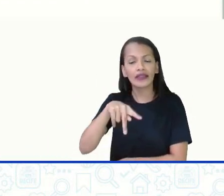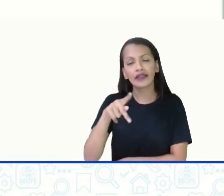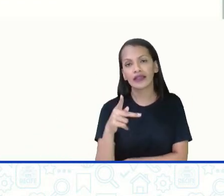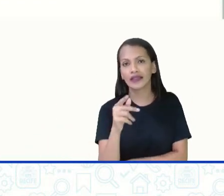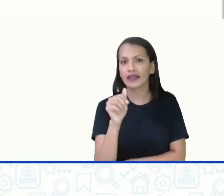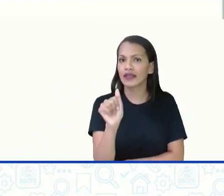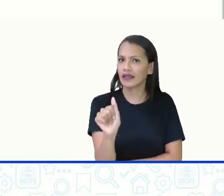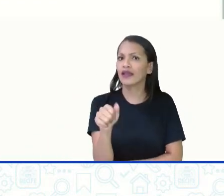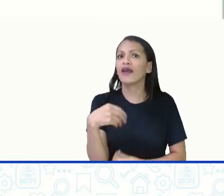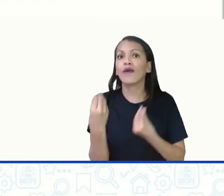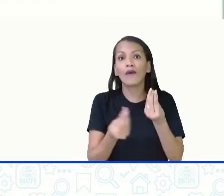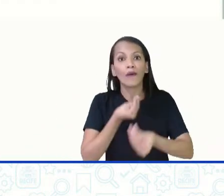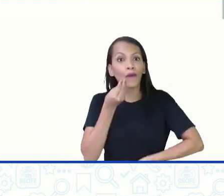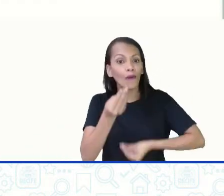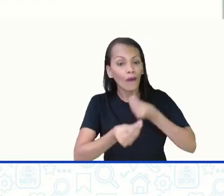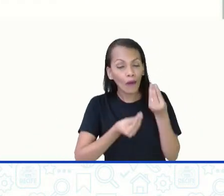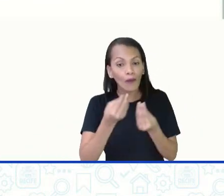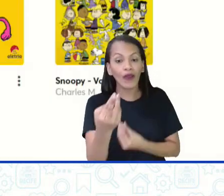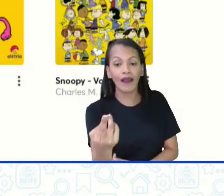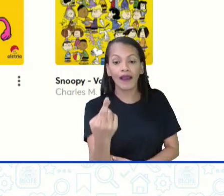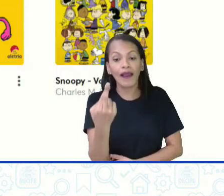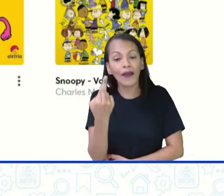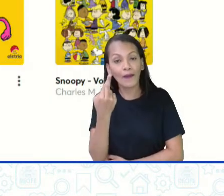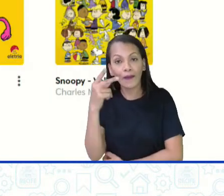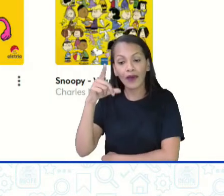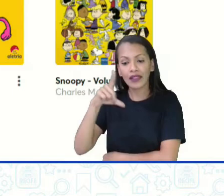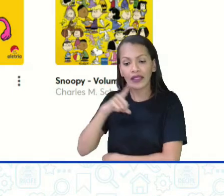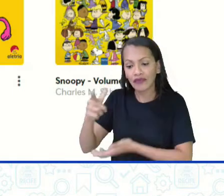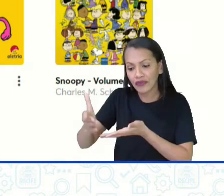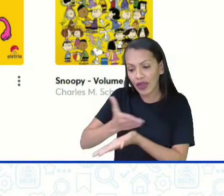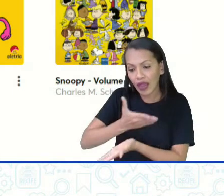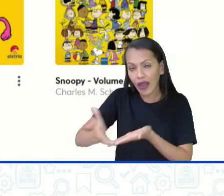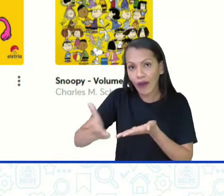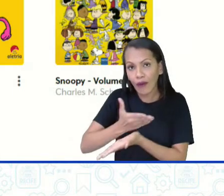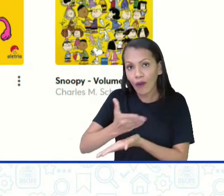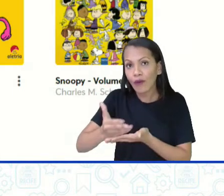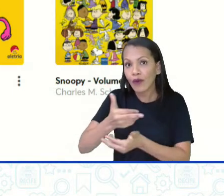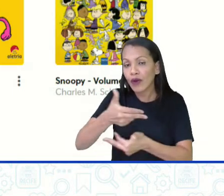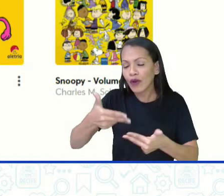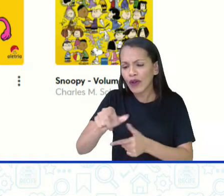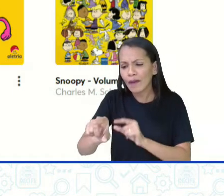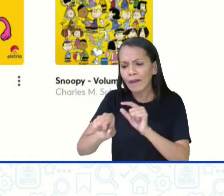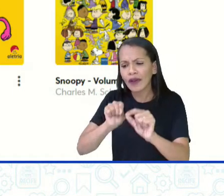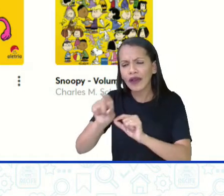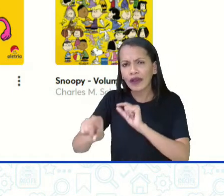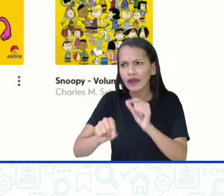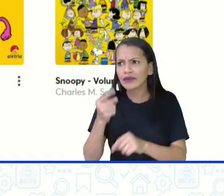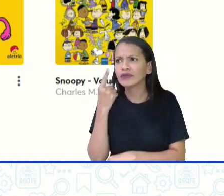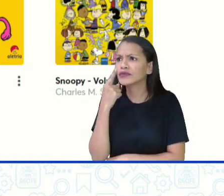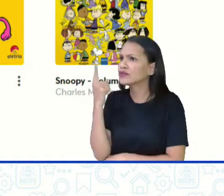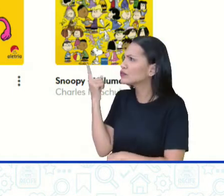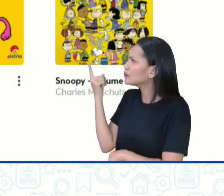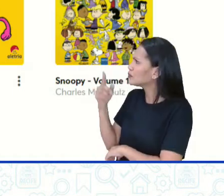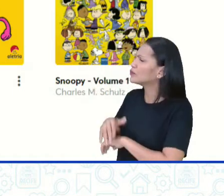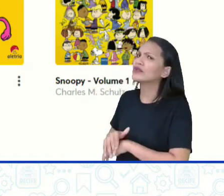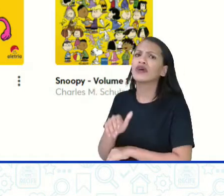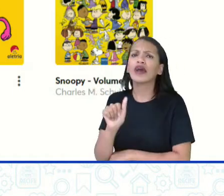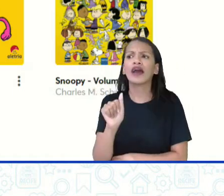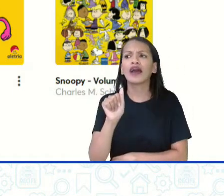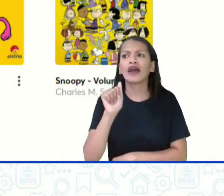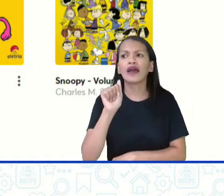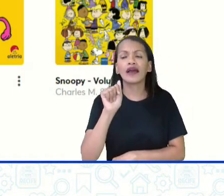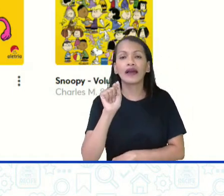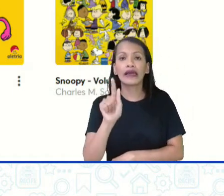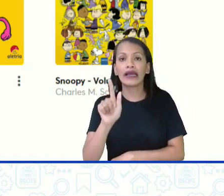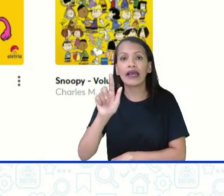tirinhas. Como resultado, ela teve algumas opções, o Garfield, Snoopy, Carol,